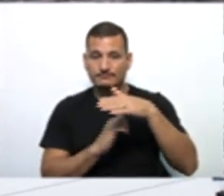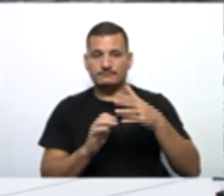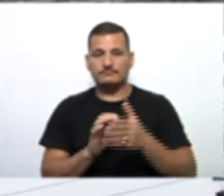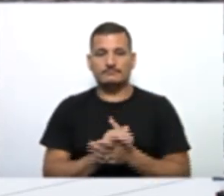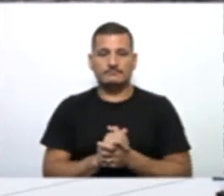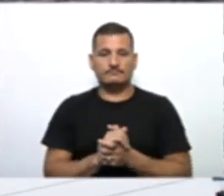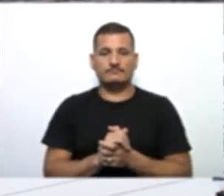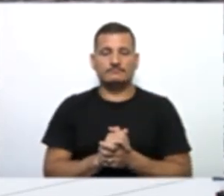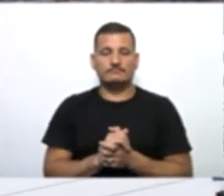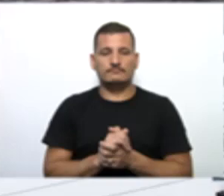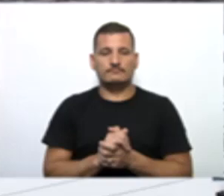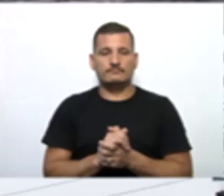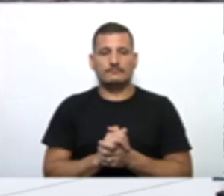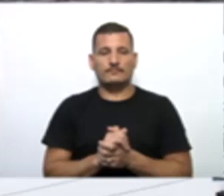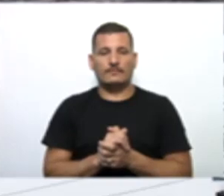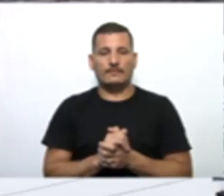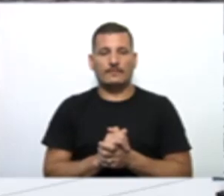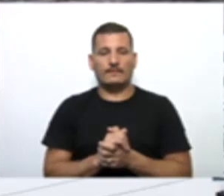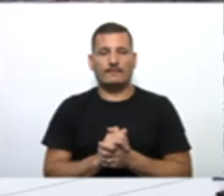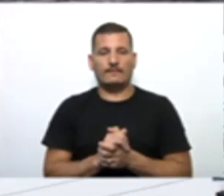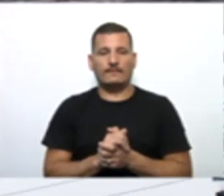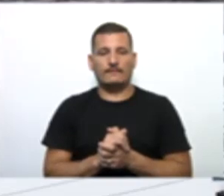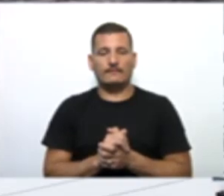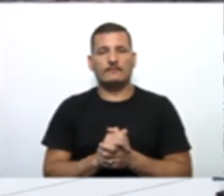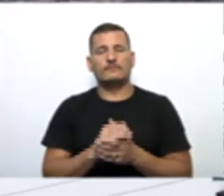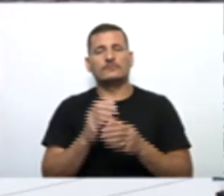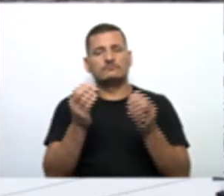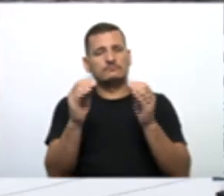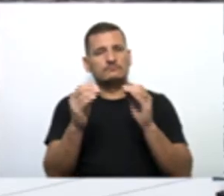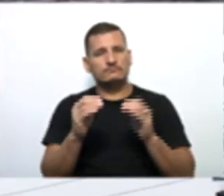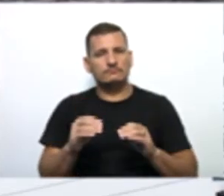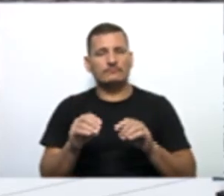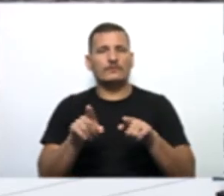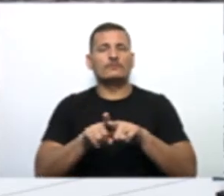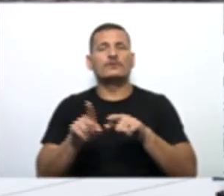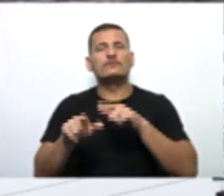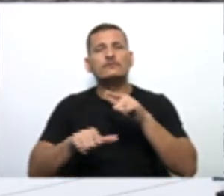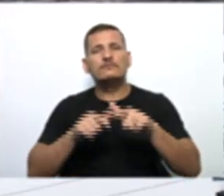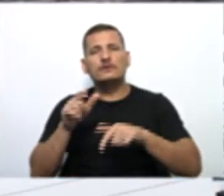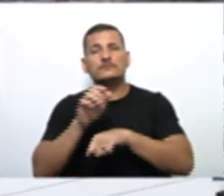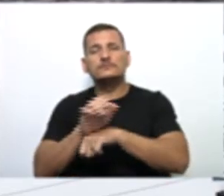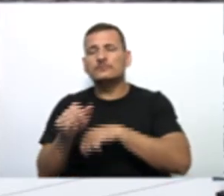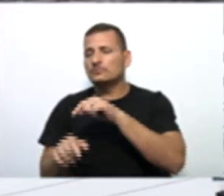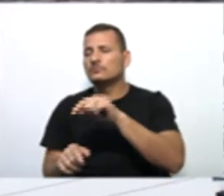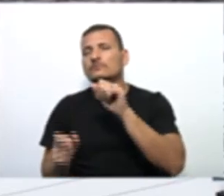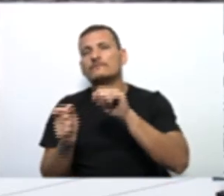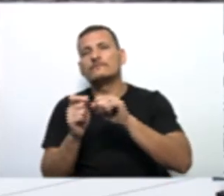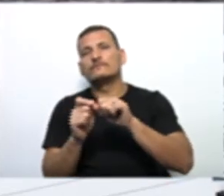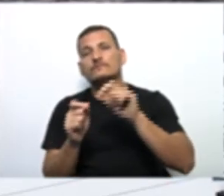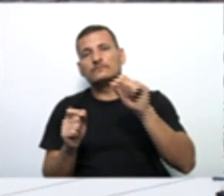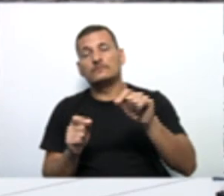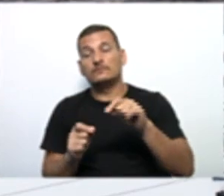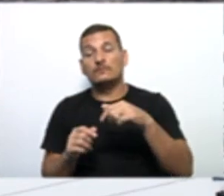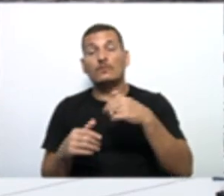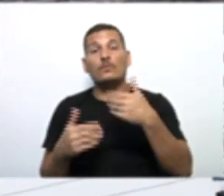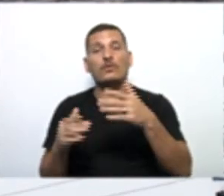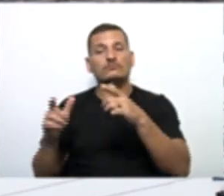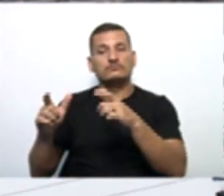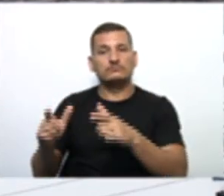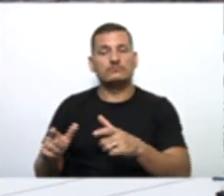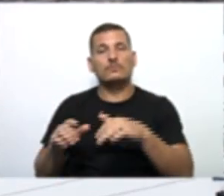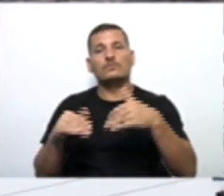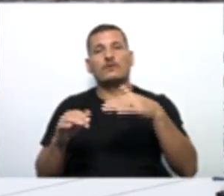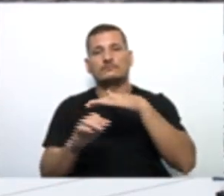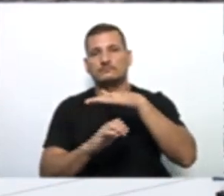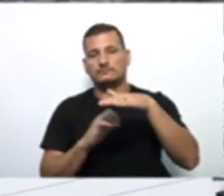escreve sobre a empresa. Precisamos informar as atividades que fizemos durante o estágio, em qual setor e